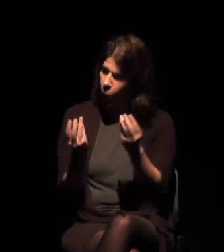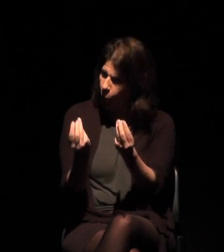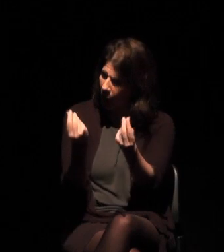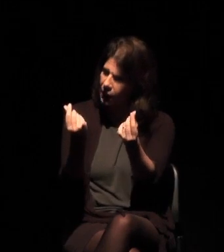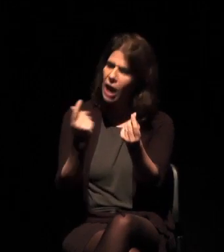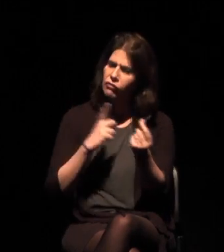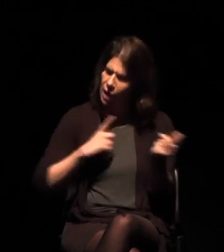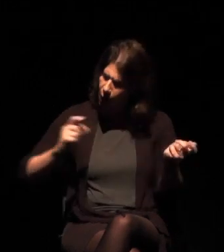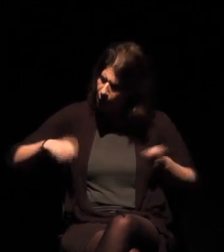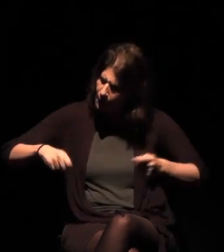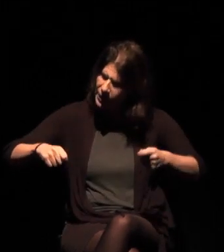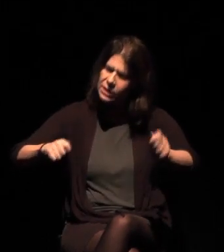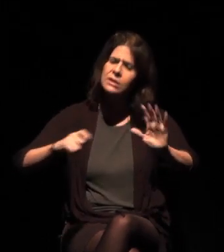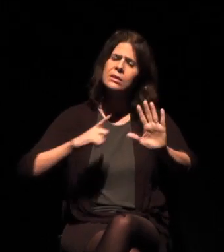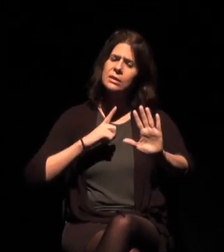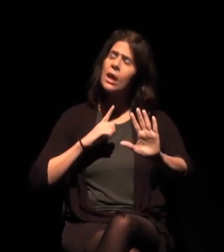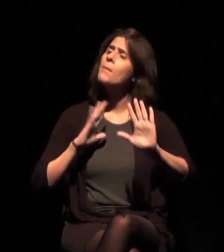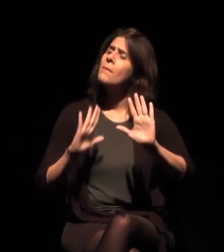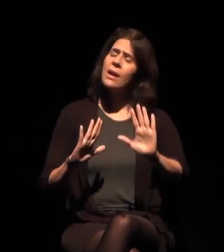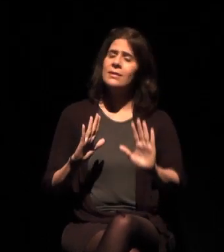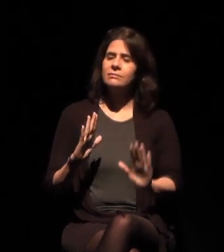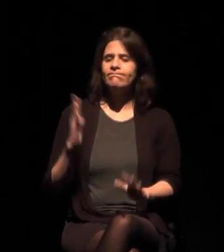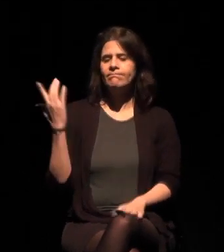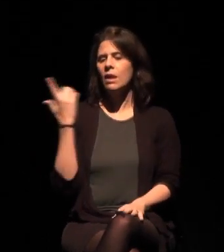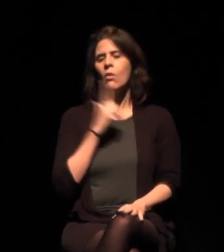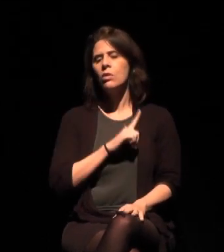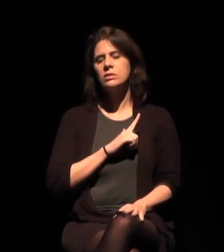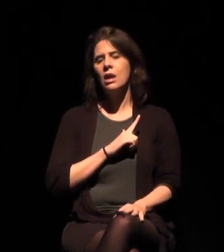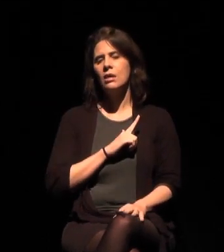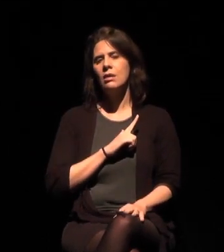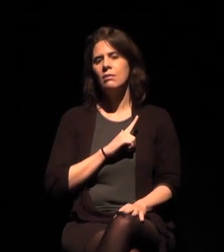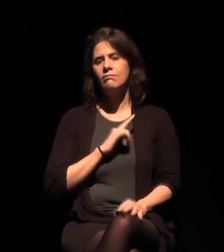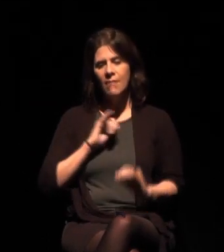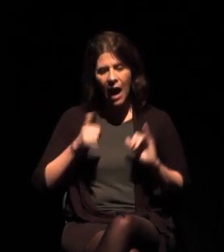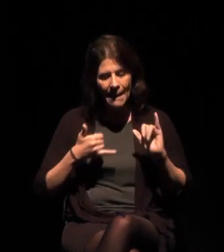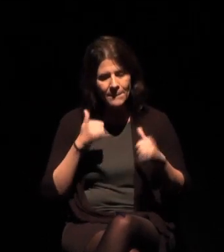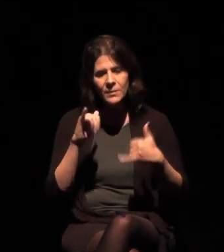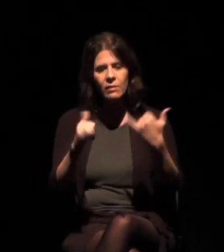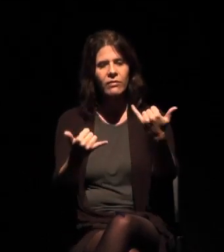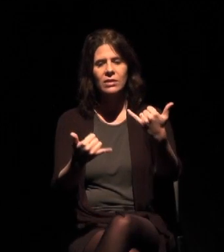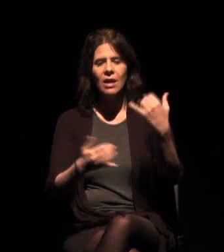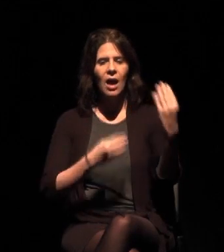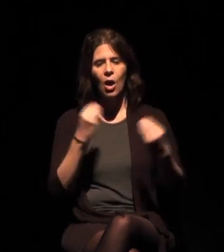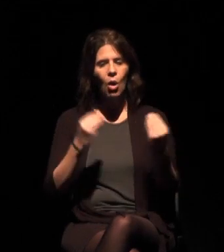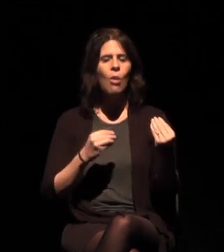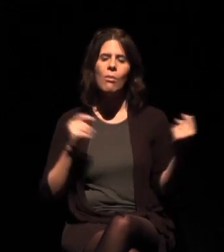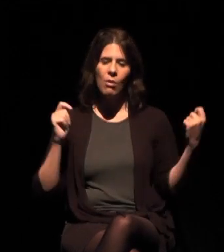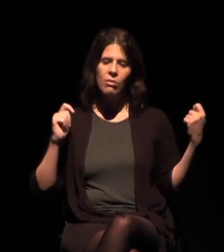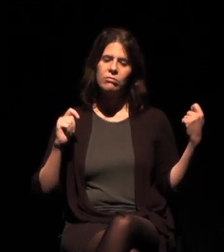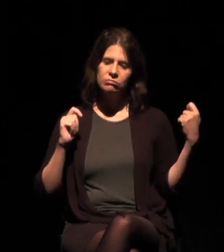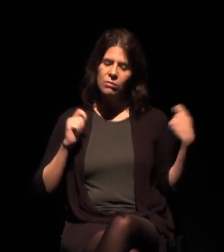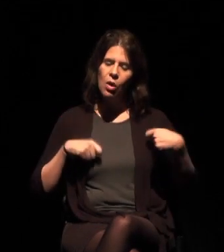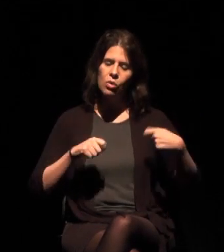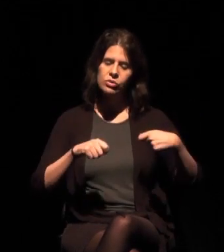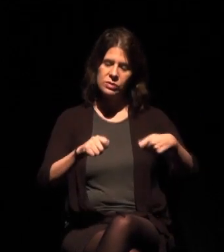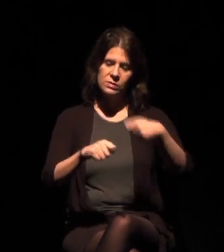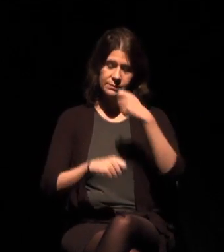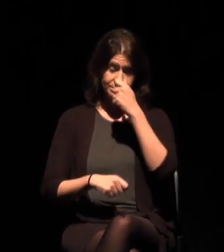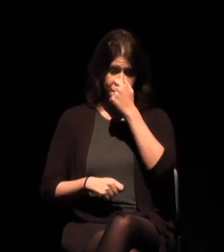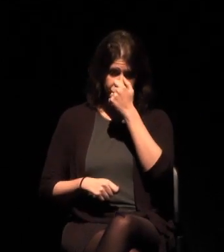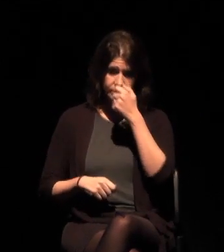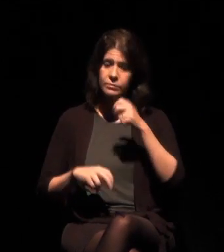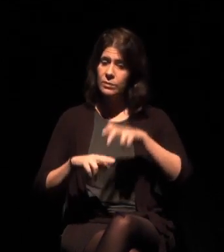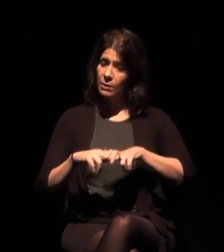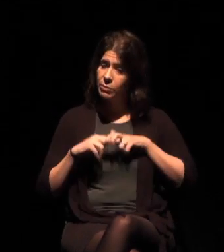poder usufruir enfim dessa dessas condições e de novo e por isso é que eu